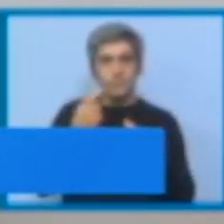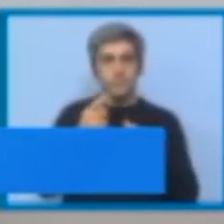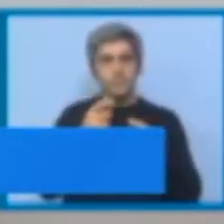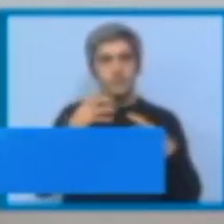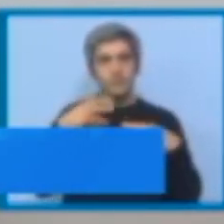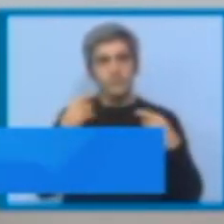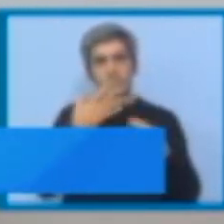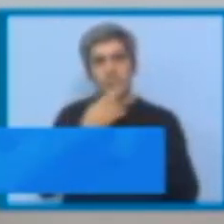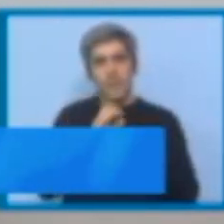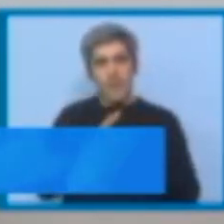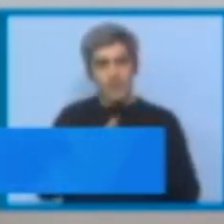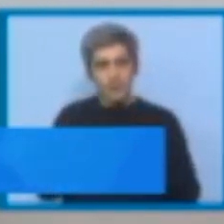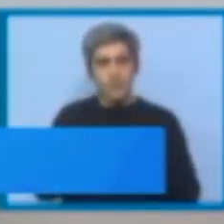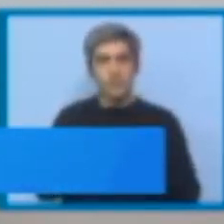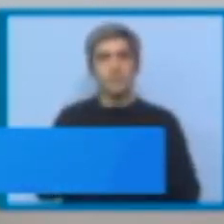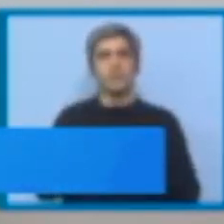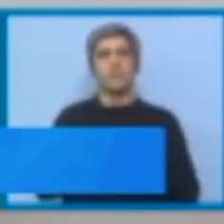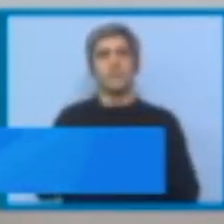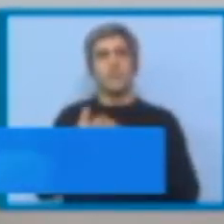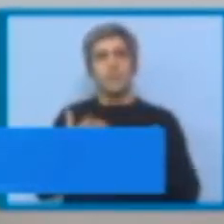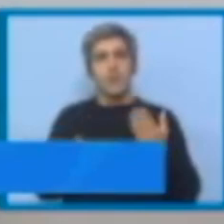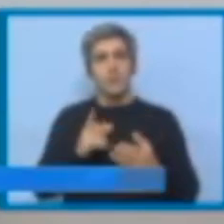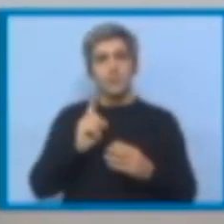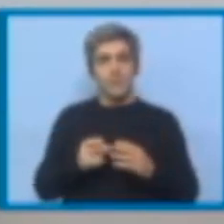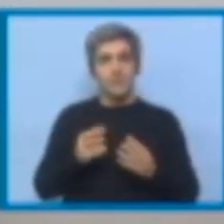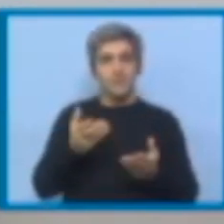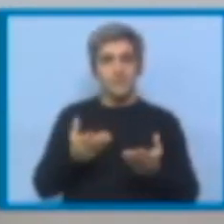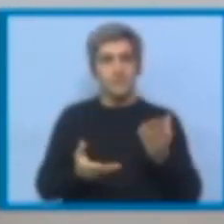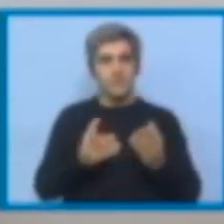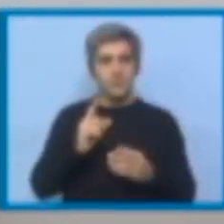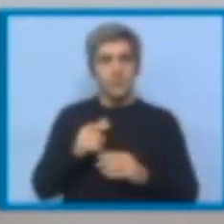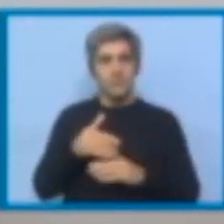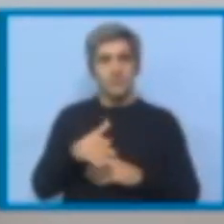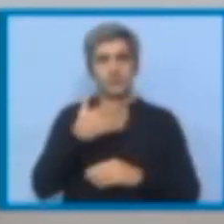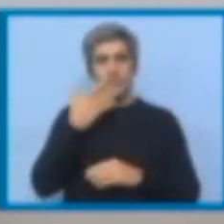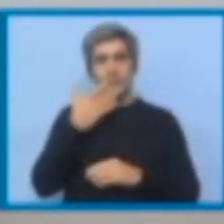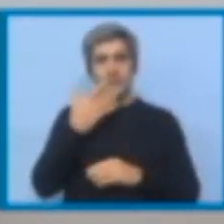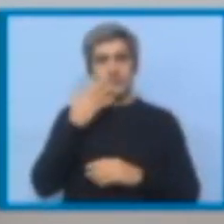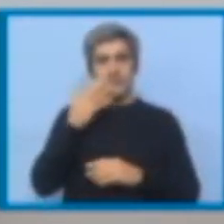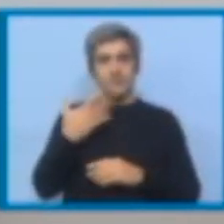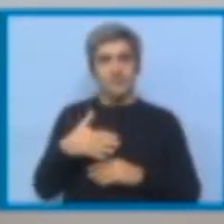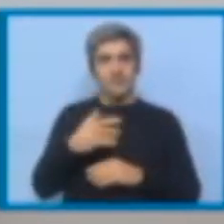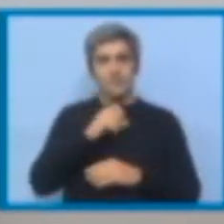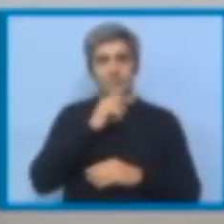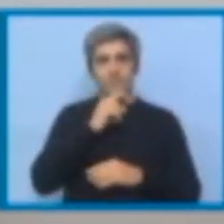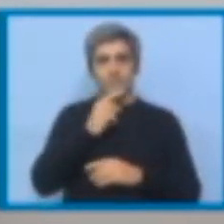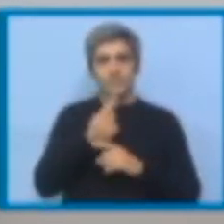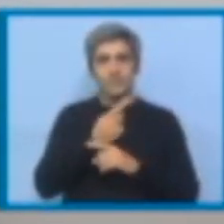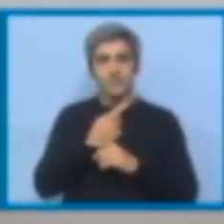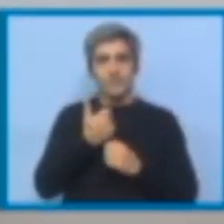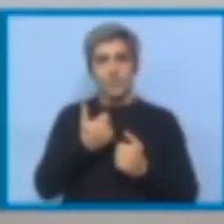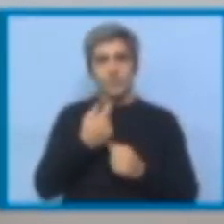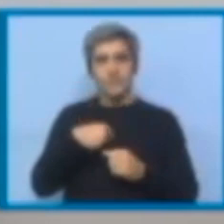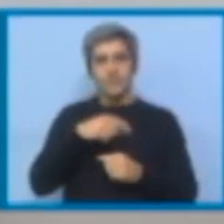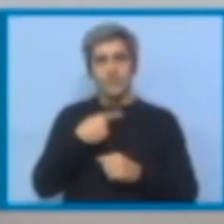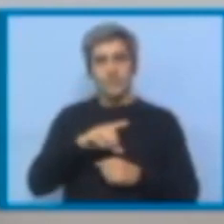imbuídos no espírito natalício. A balança começa a dar sinais de que os excessos, porventura, das coisas tão boas que